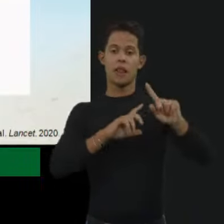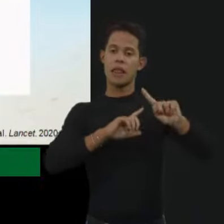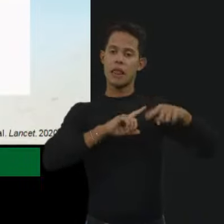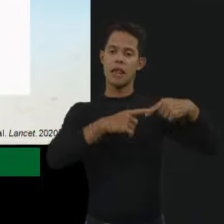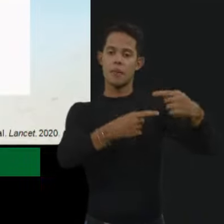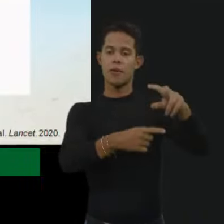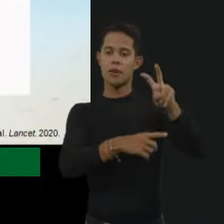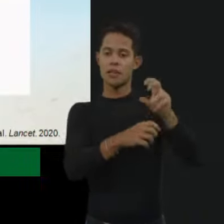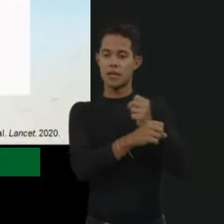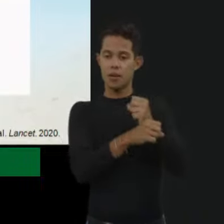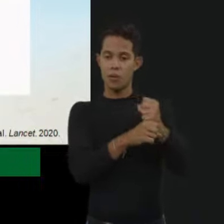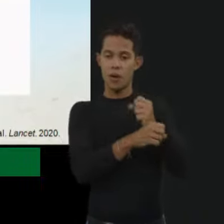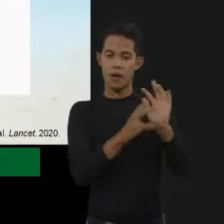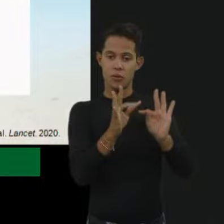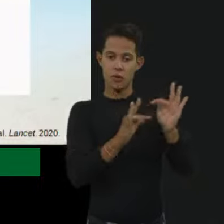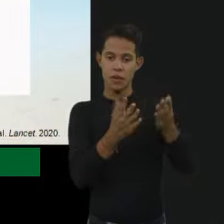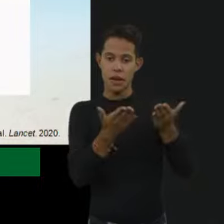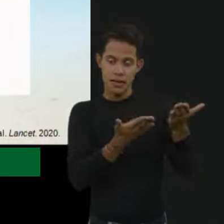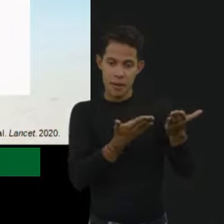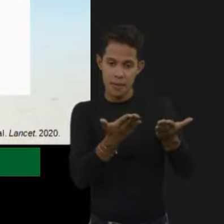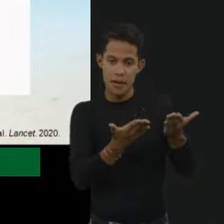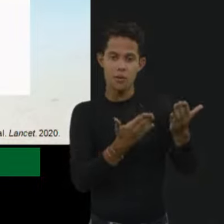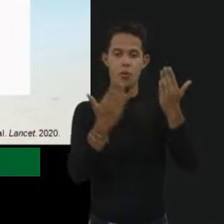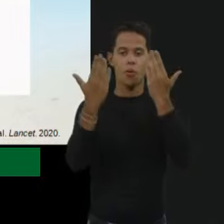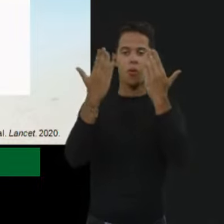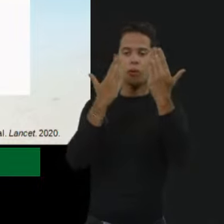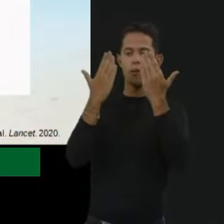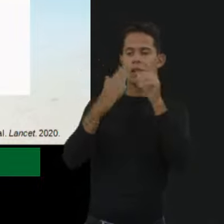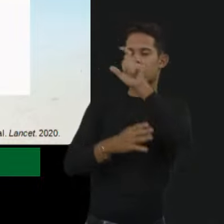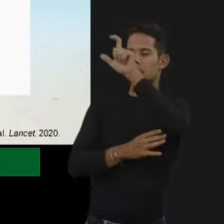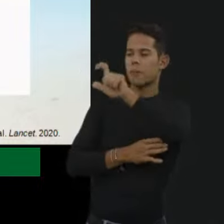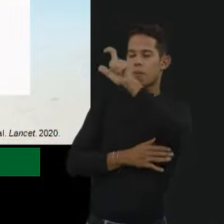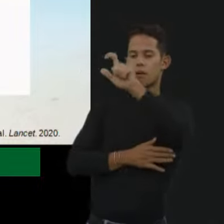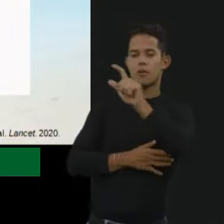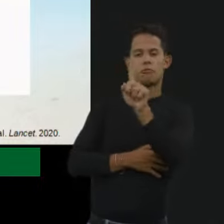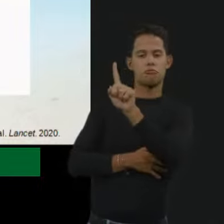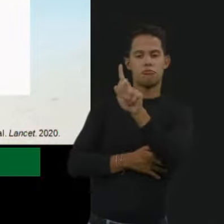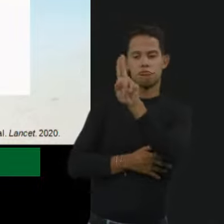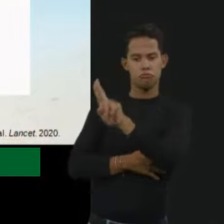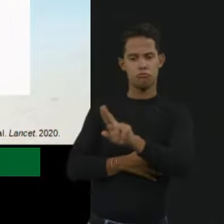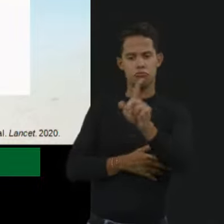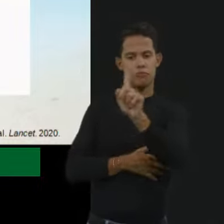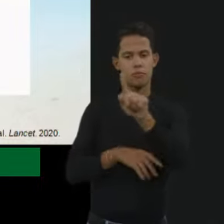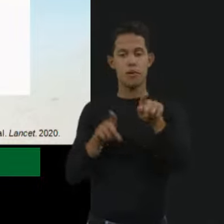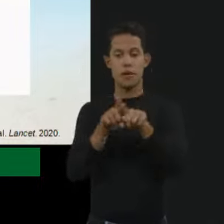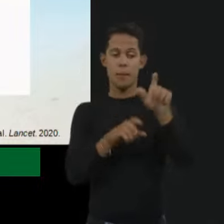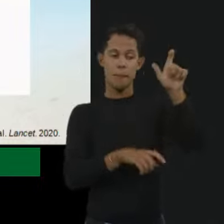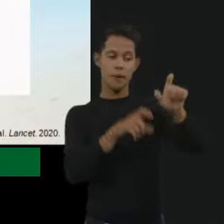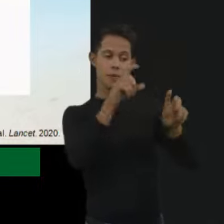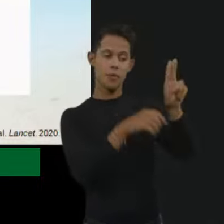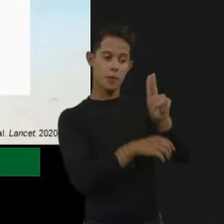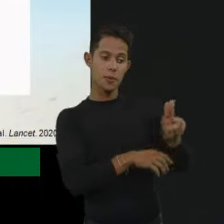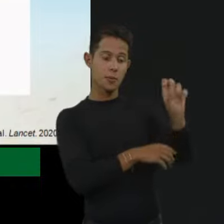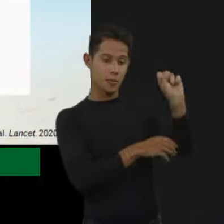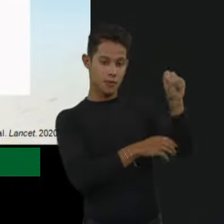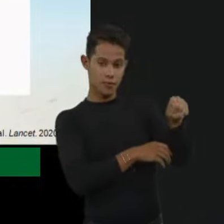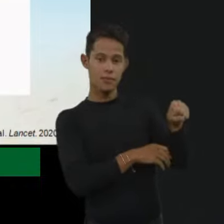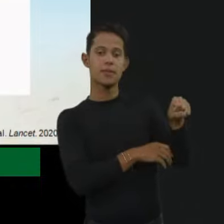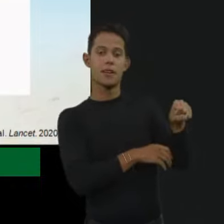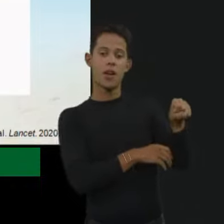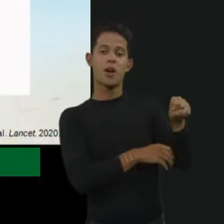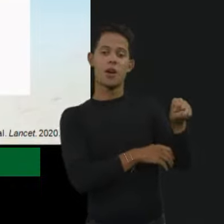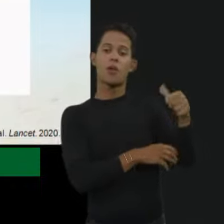de tratamento, tá, comparando pacientes que não utilizaram com os pacientes que usaram a medicação, o ganho